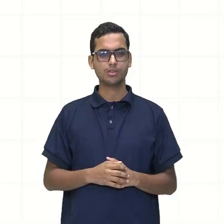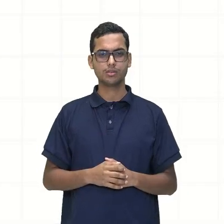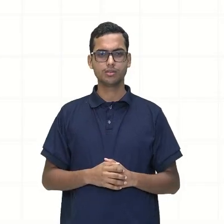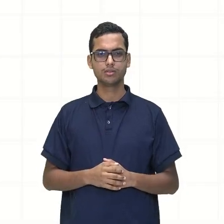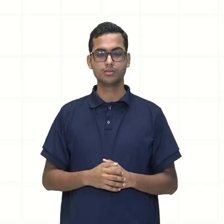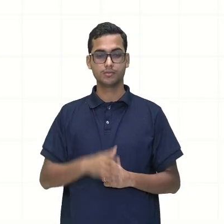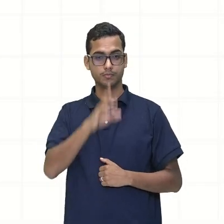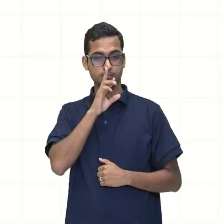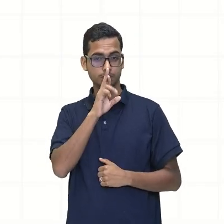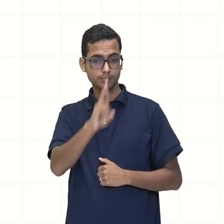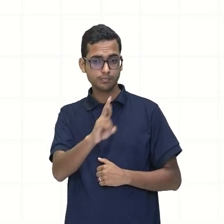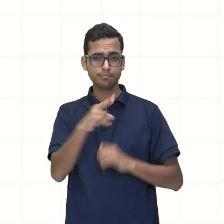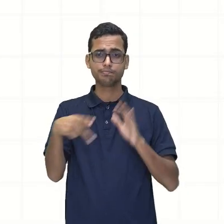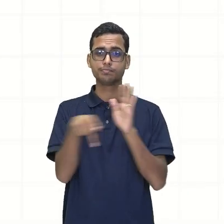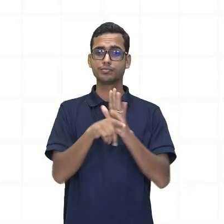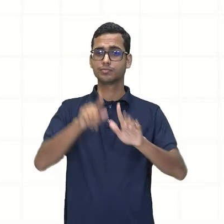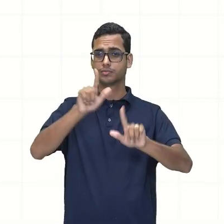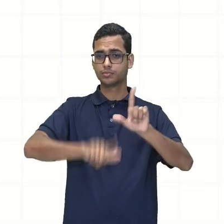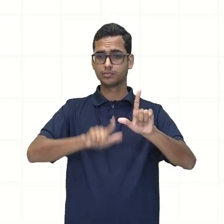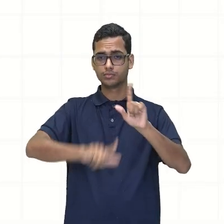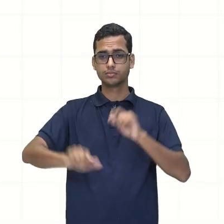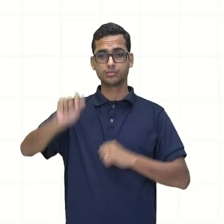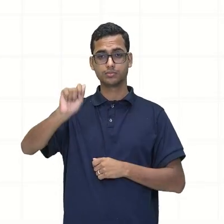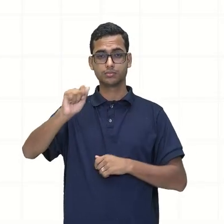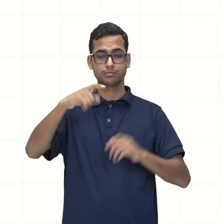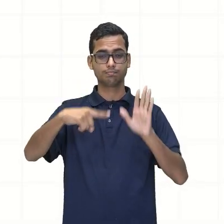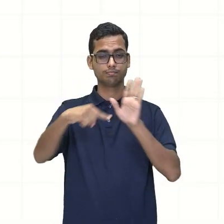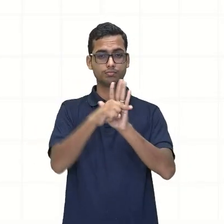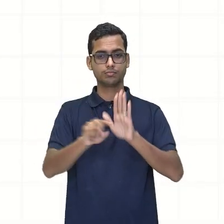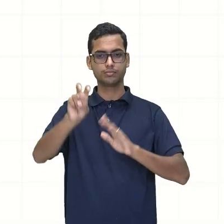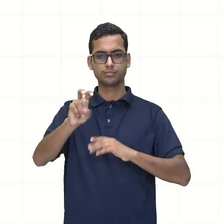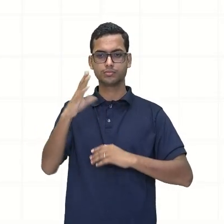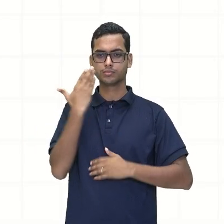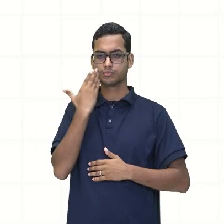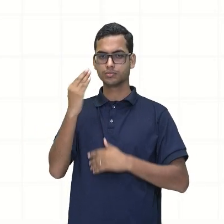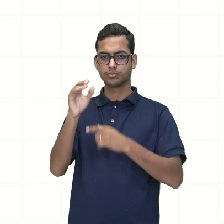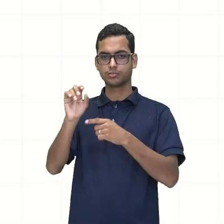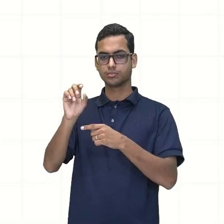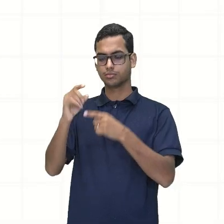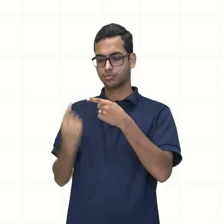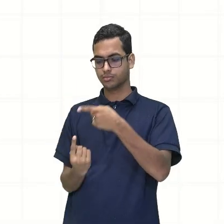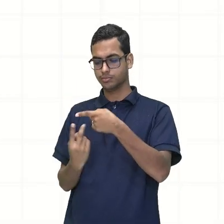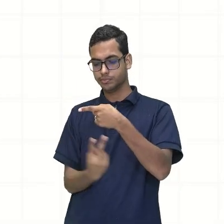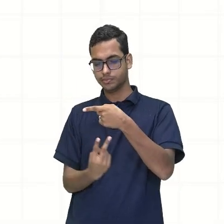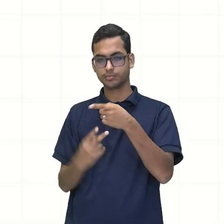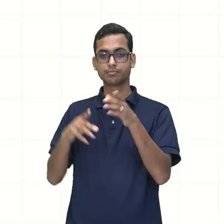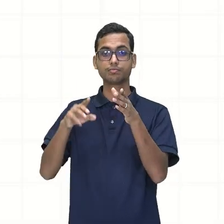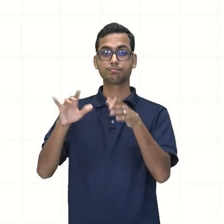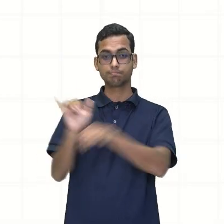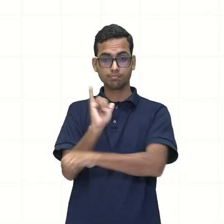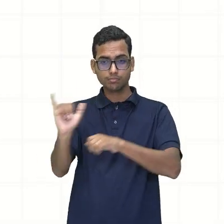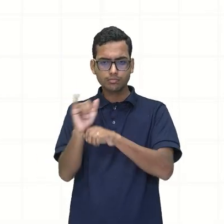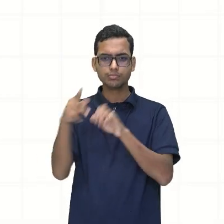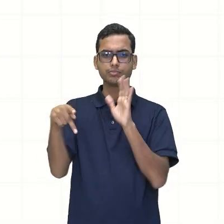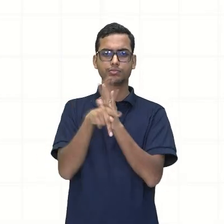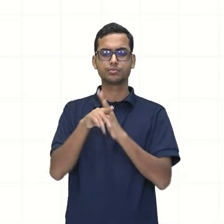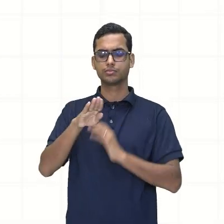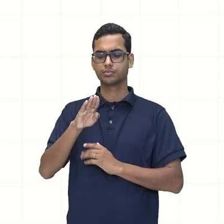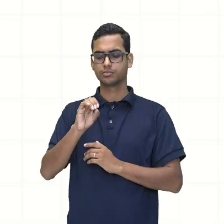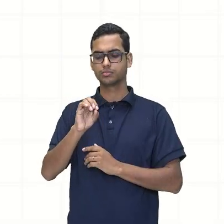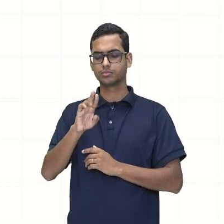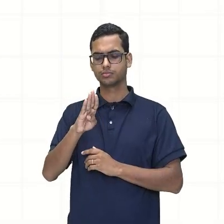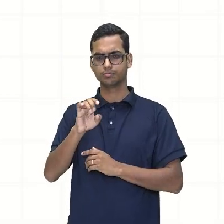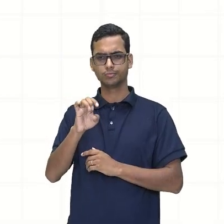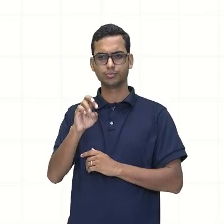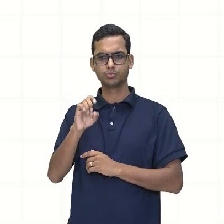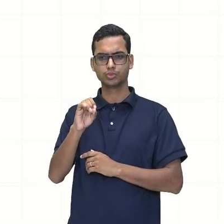a resposta para essa letra A é menos 5 sobre 12, usando o método da borboleta. Menos